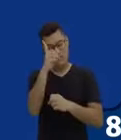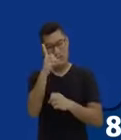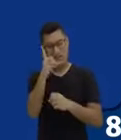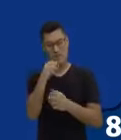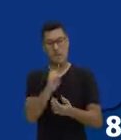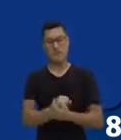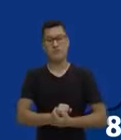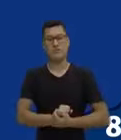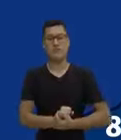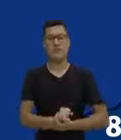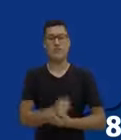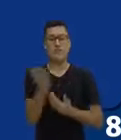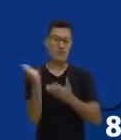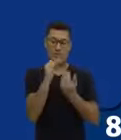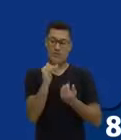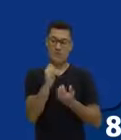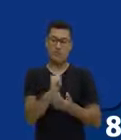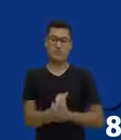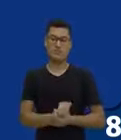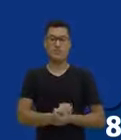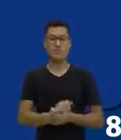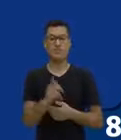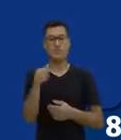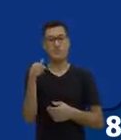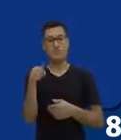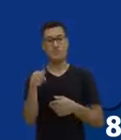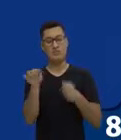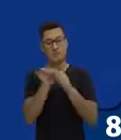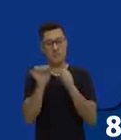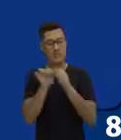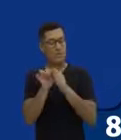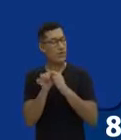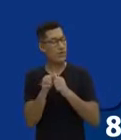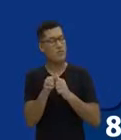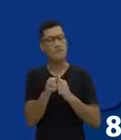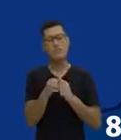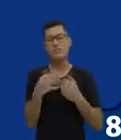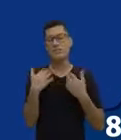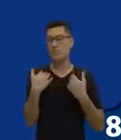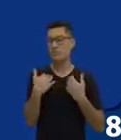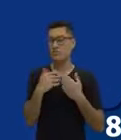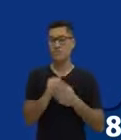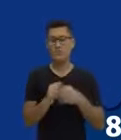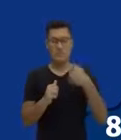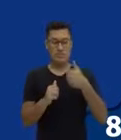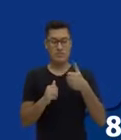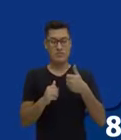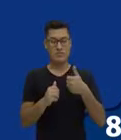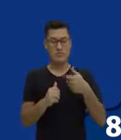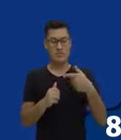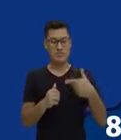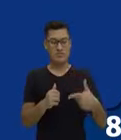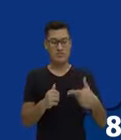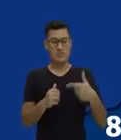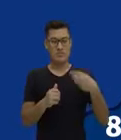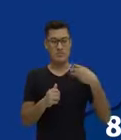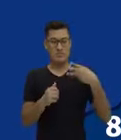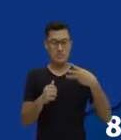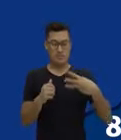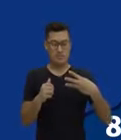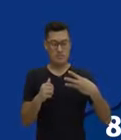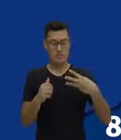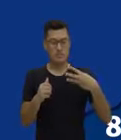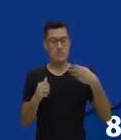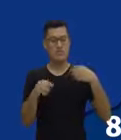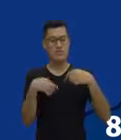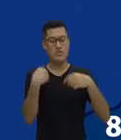eles. Então, bora lá. Como são 7 dobraduras, isso dá para fazer, não vai dar tanto trabalho. 1. Primeira. 2. Bora botar logo a tabelinha aqui. 3.